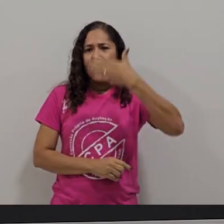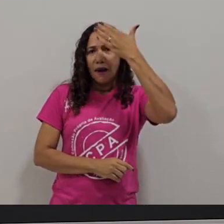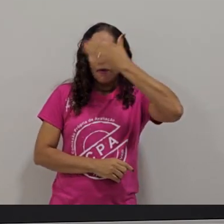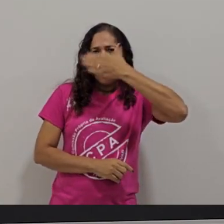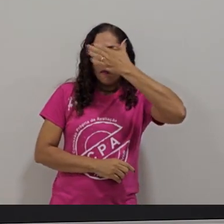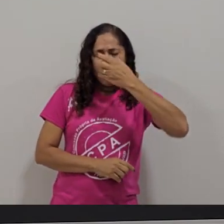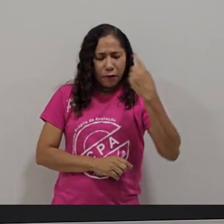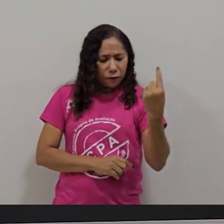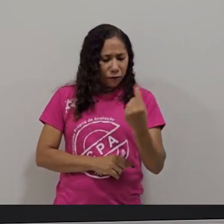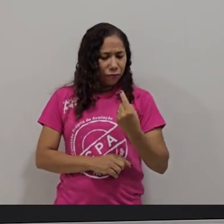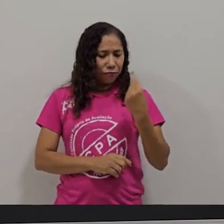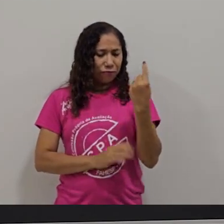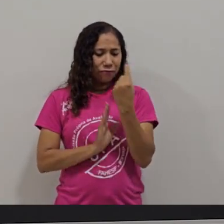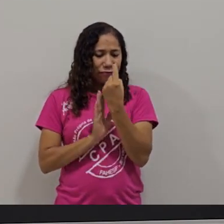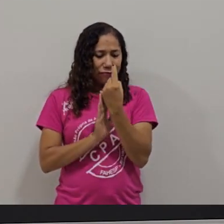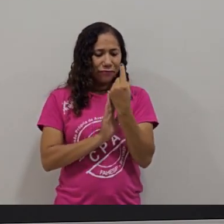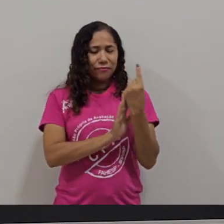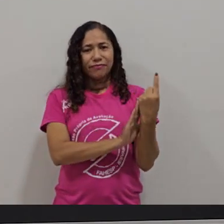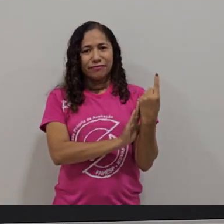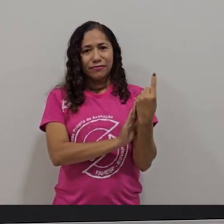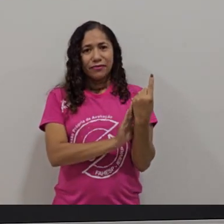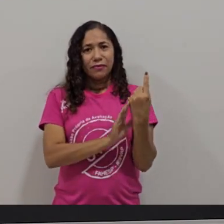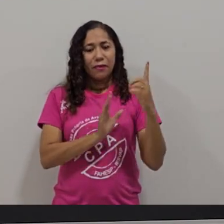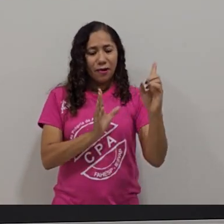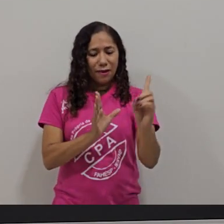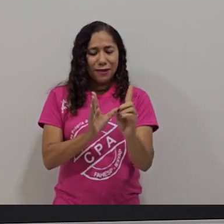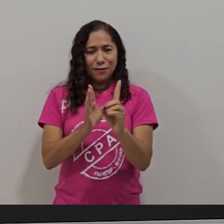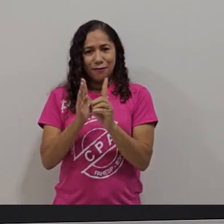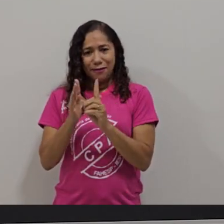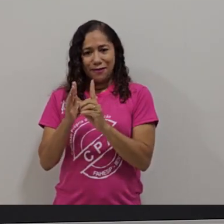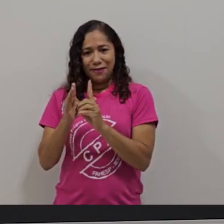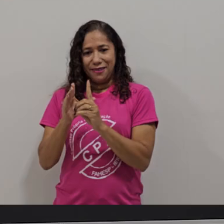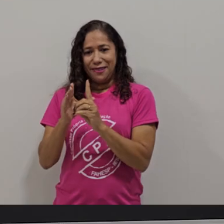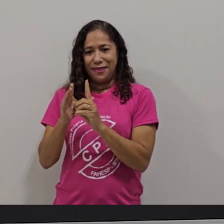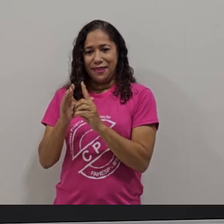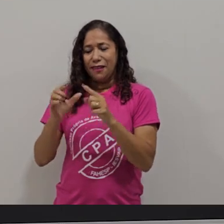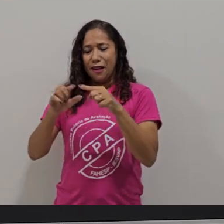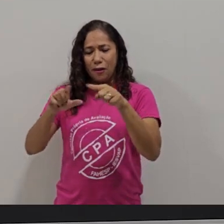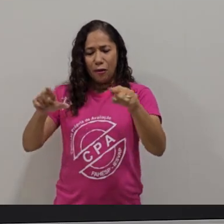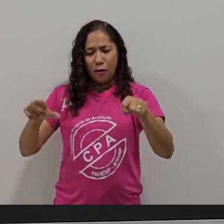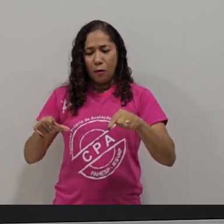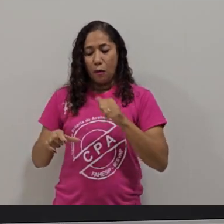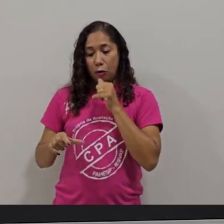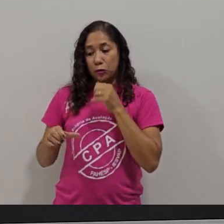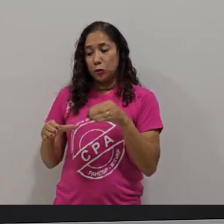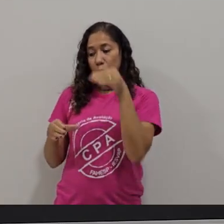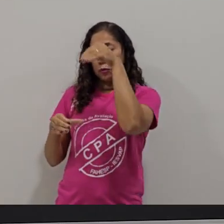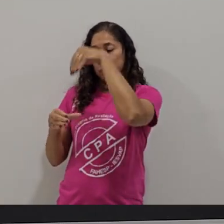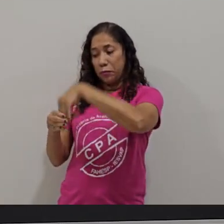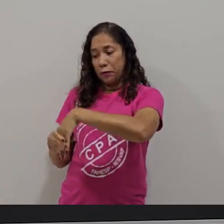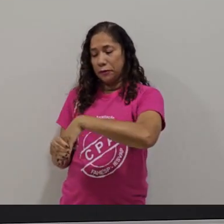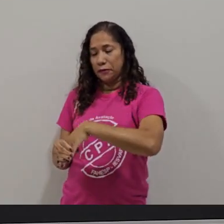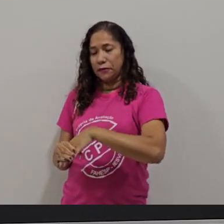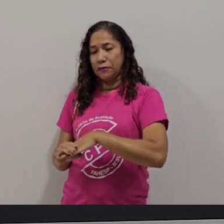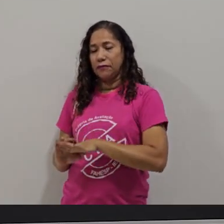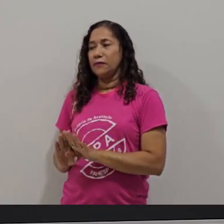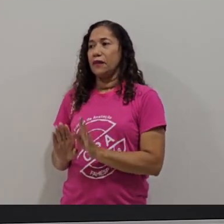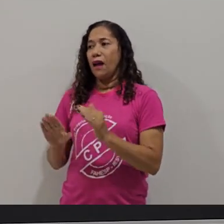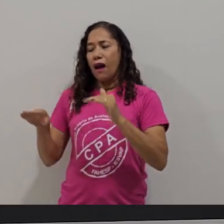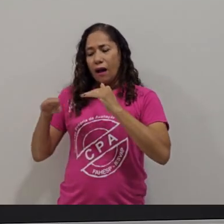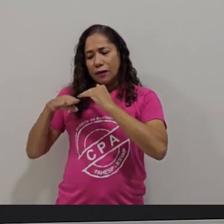cada vez mais essa comunidade. Porque incluir não é como uma caixinha que você colocar a pessoa naquele lugar. A